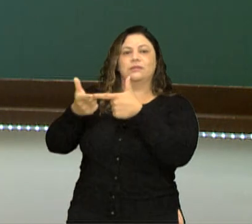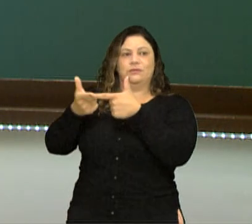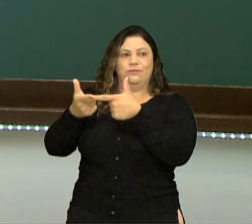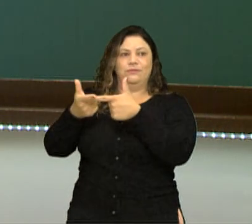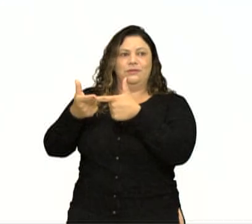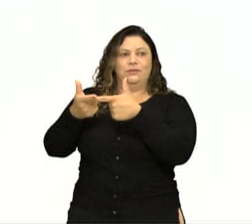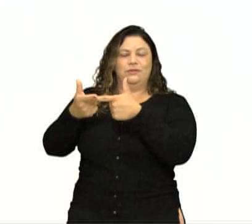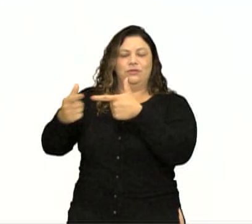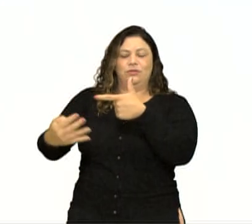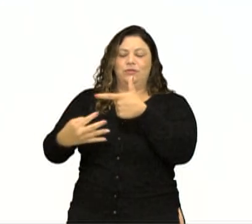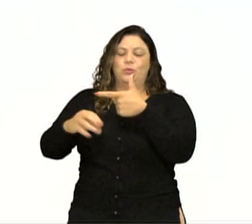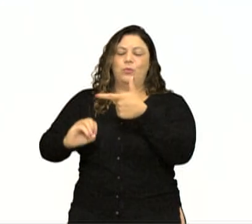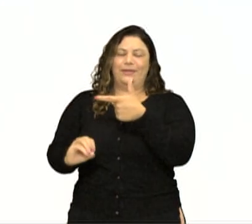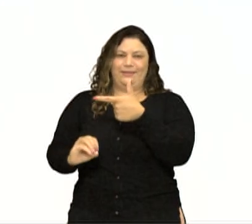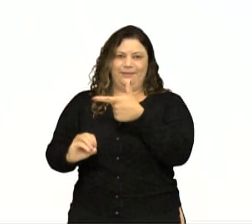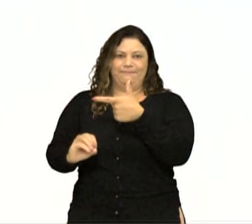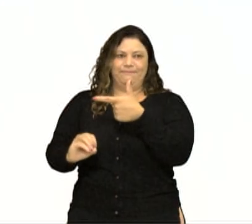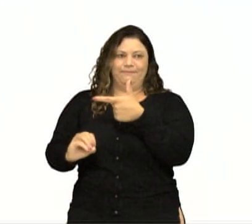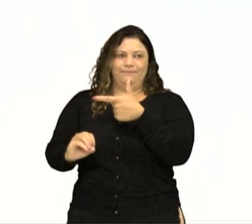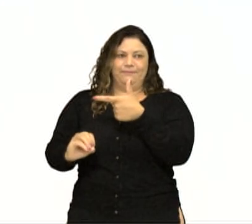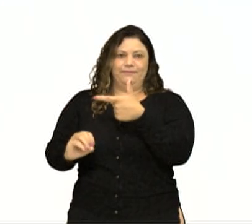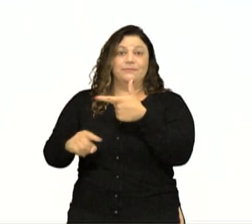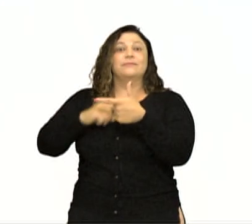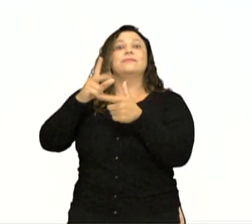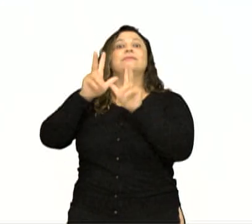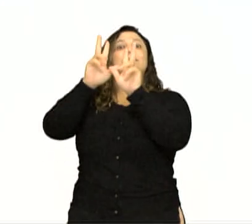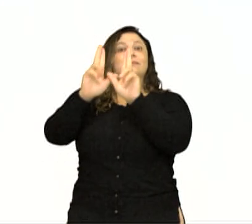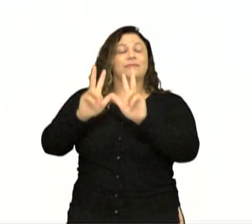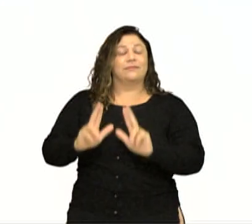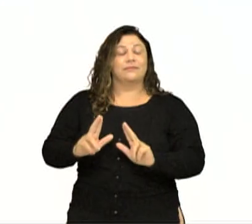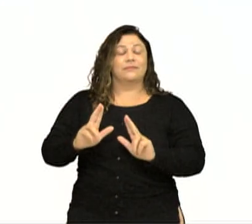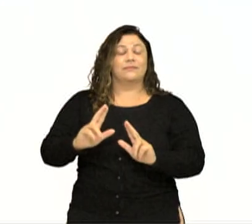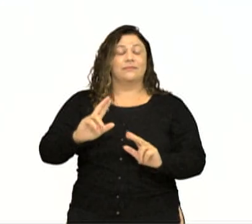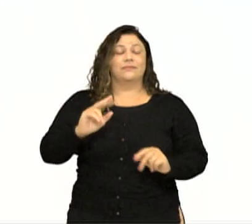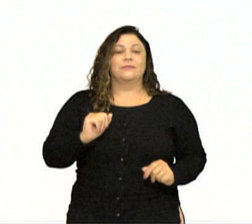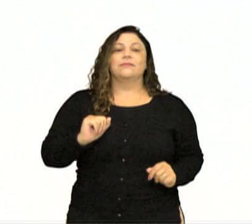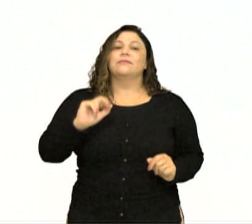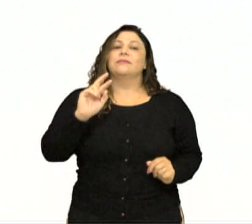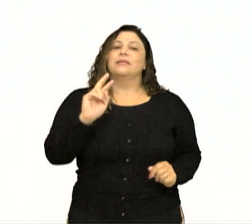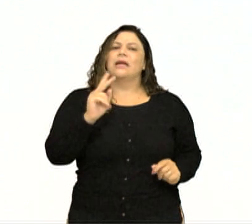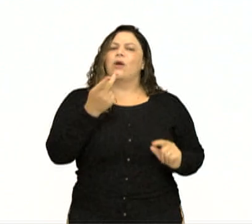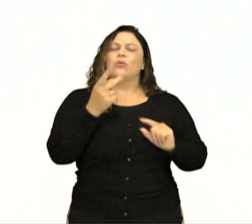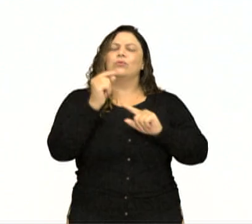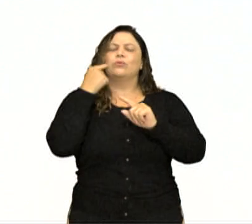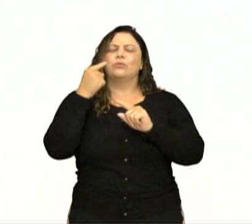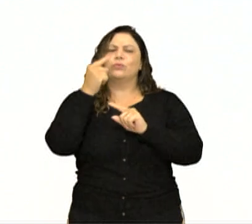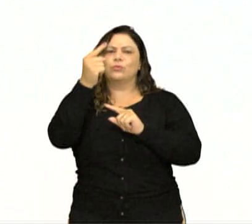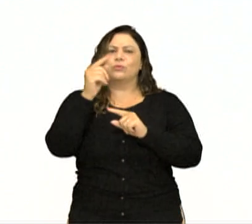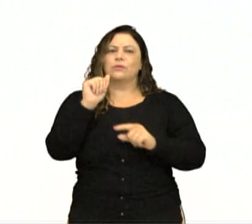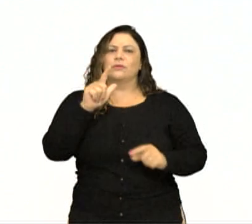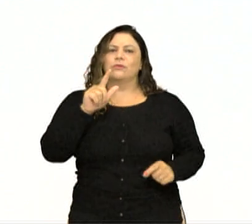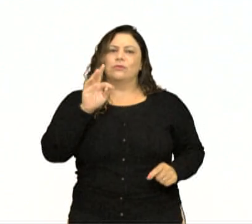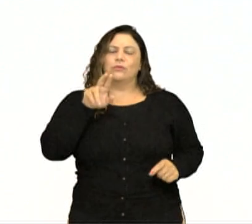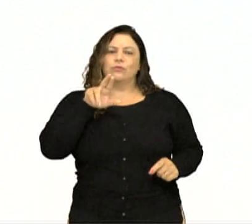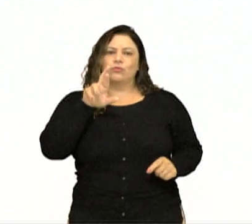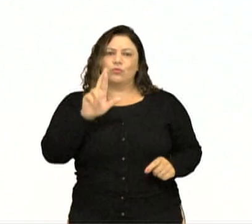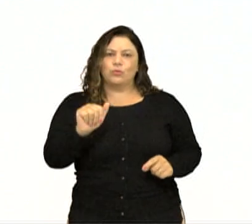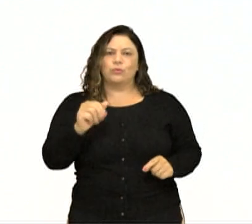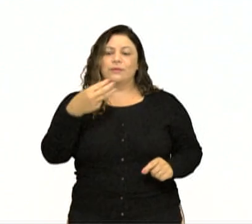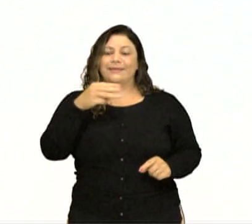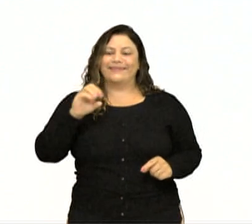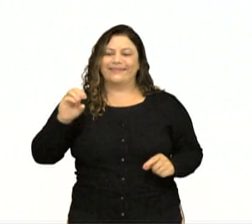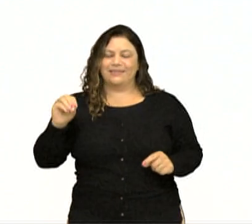lado do pequeno, que é 40, isso tem que ser igual à altura do grande, que é 300, dividido pela altura do pequeno,